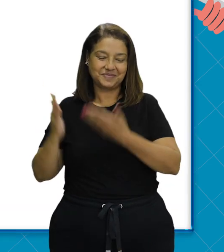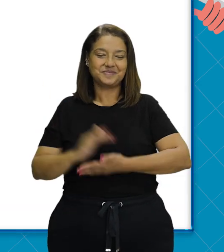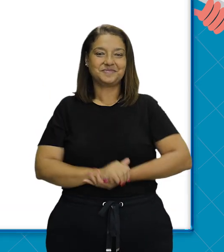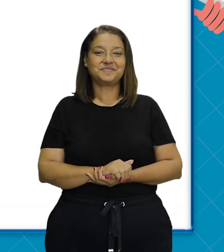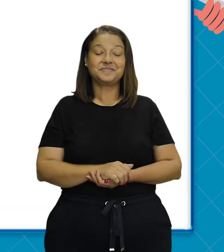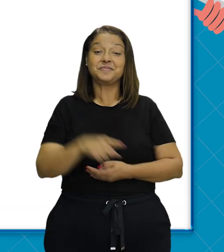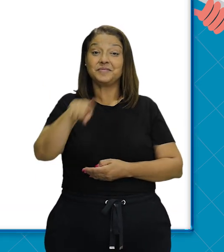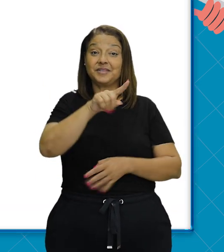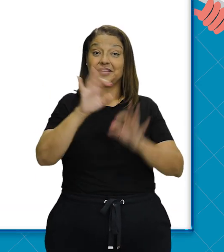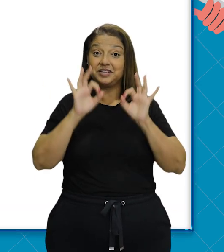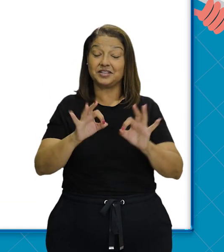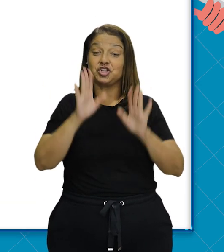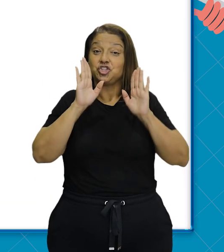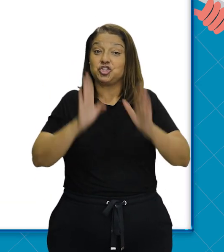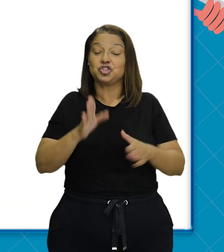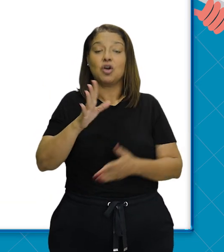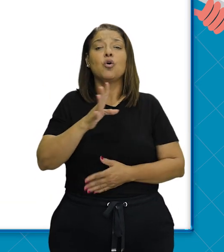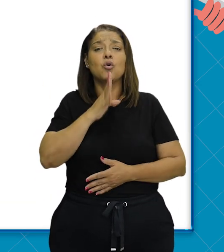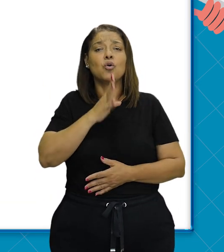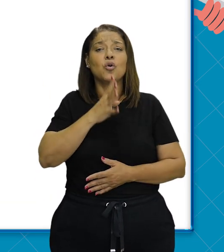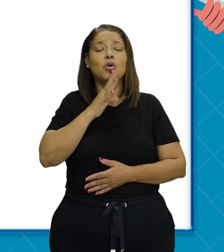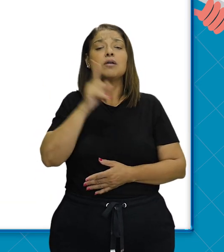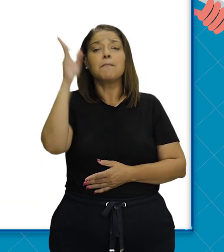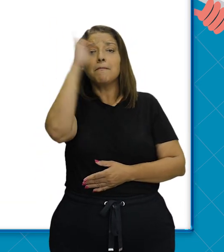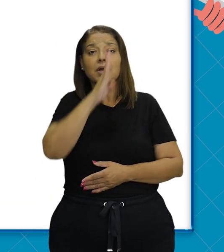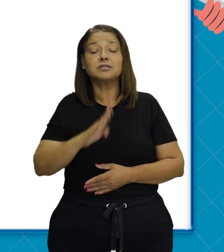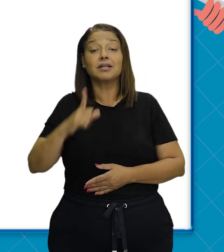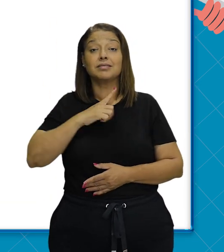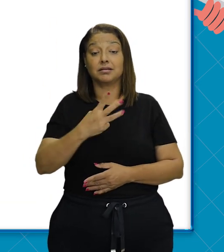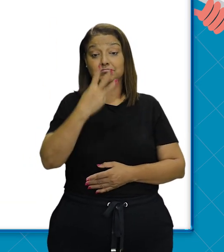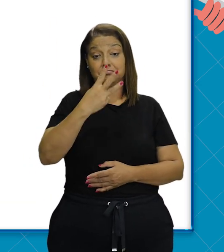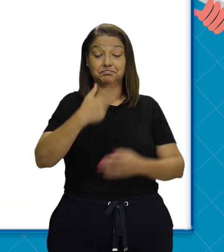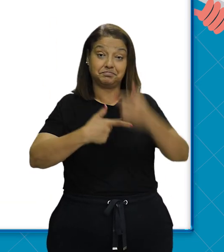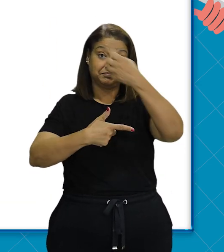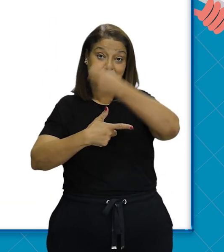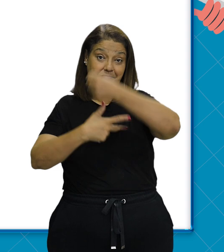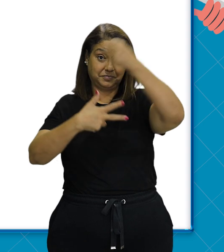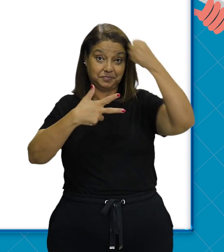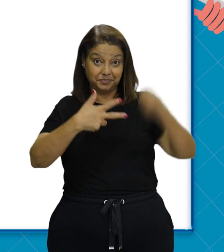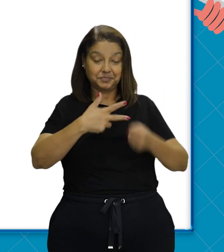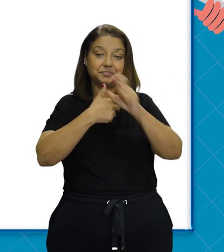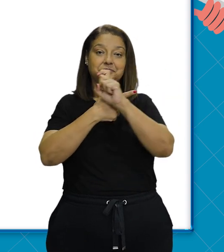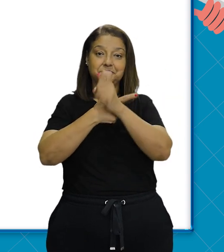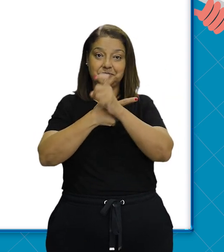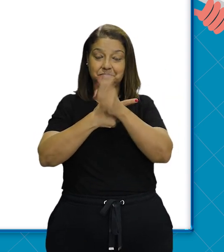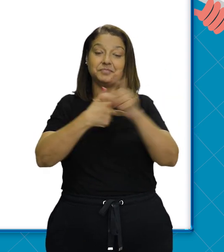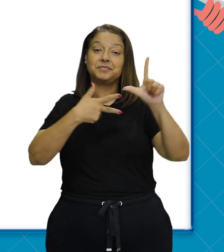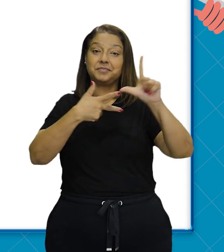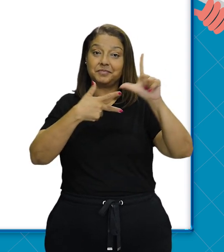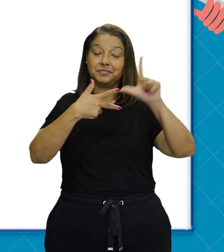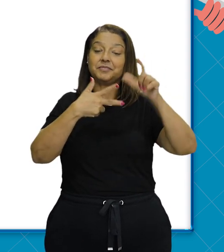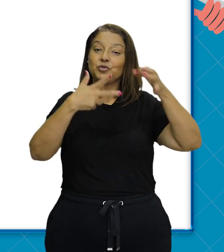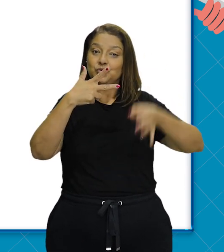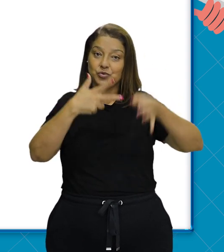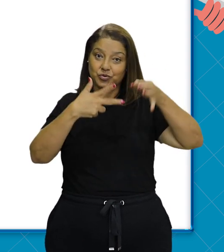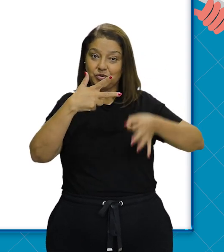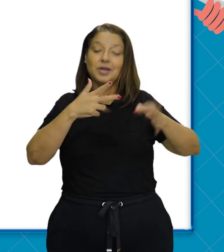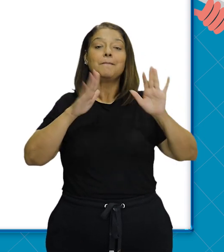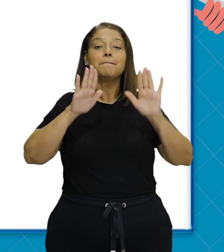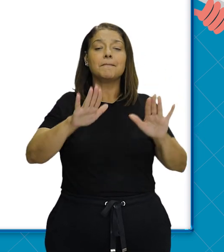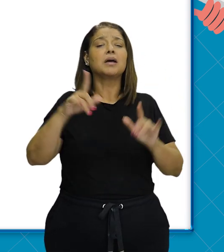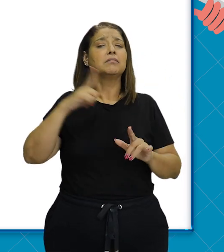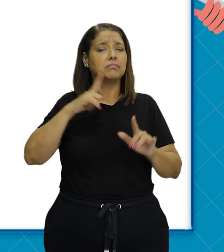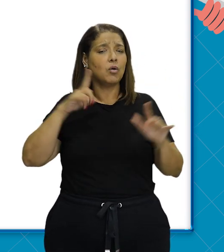Com certeza você já ouviu por aí que no Brasil existem 3 poderes, o executivo, o legislativo e o judiciário. Porém, isso gera